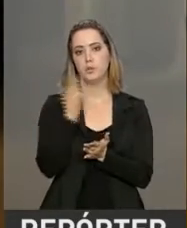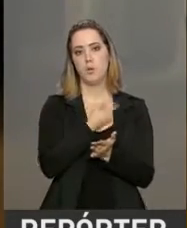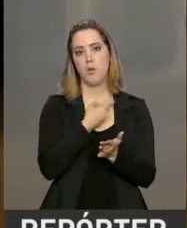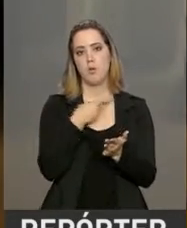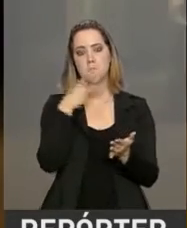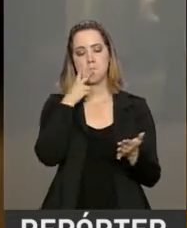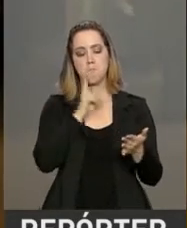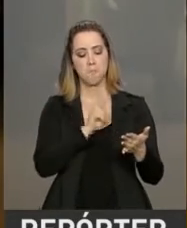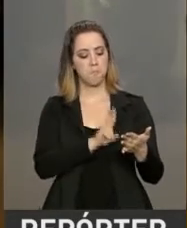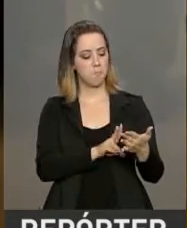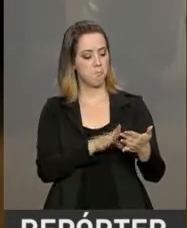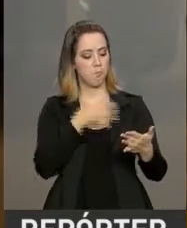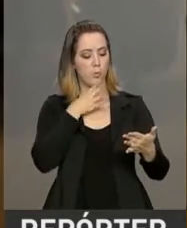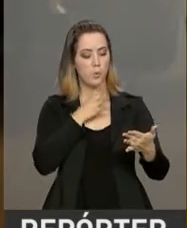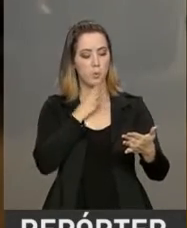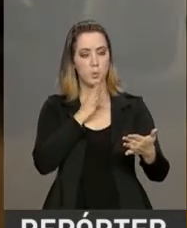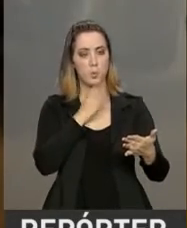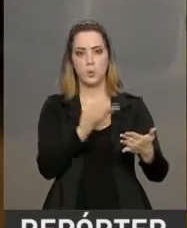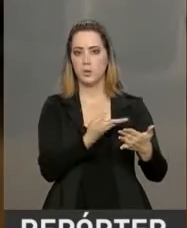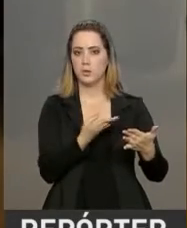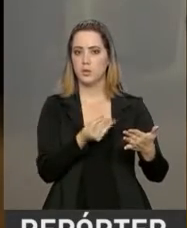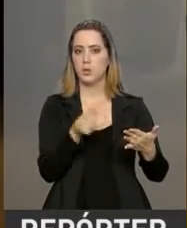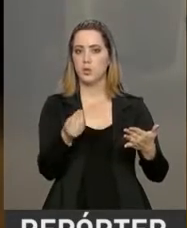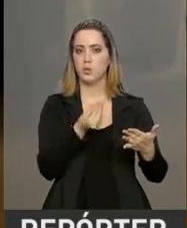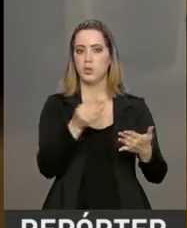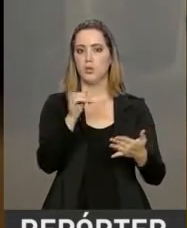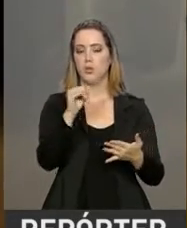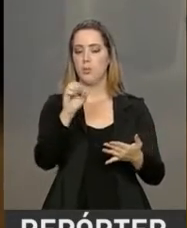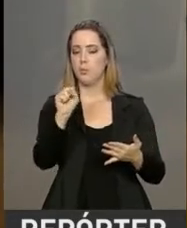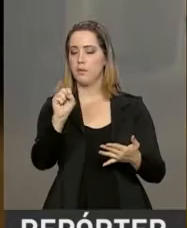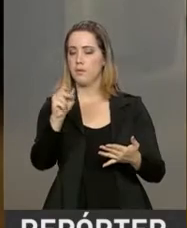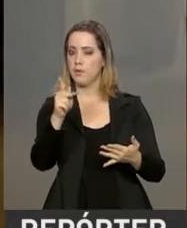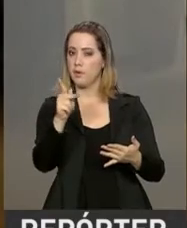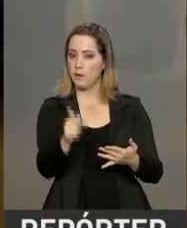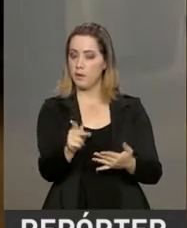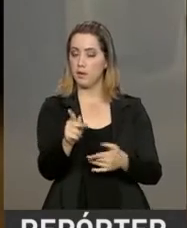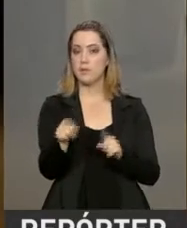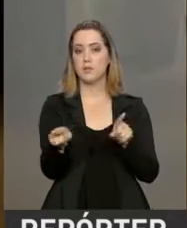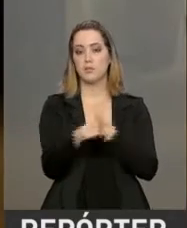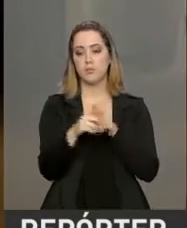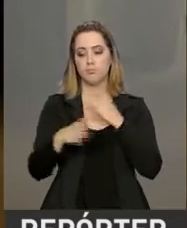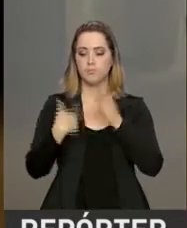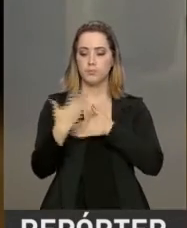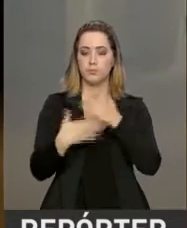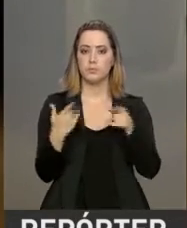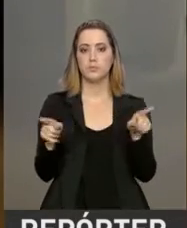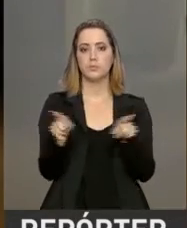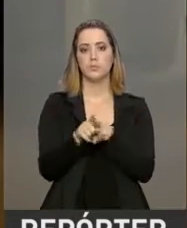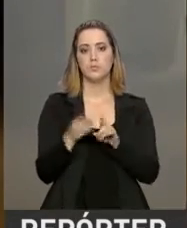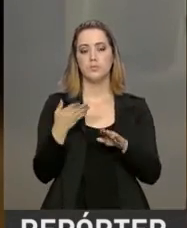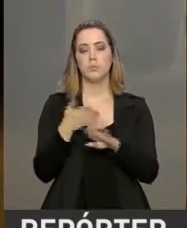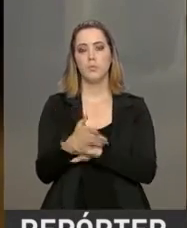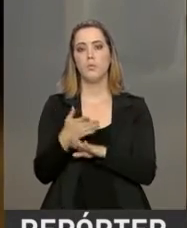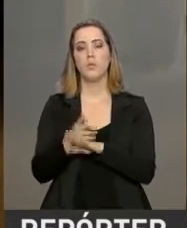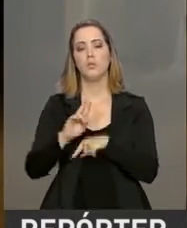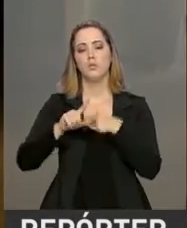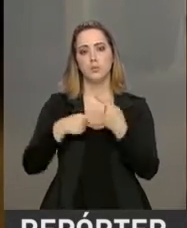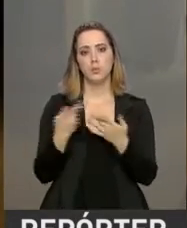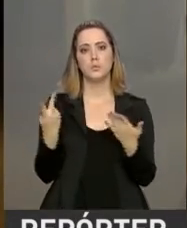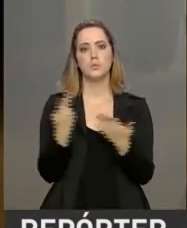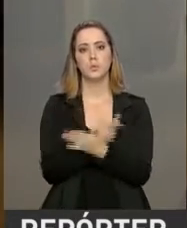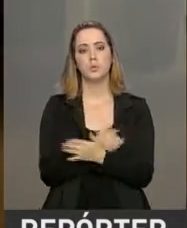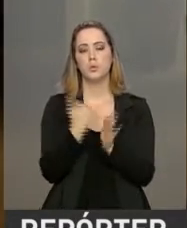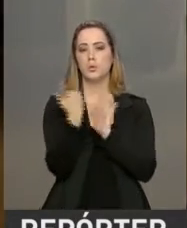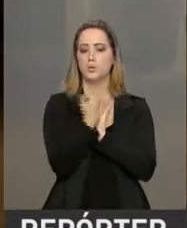mais amiudada aquilo que a Fiesp, por intermédio do SESI e do SENAI, vem desenvolvendo nessa matéria e, eventualmente, vamos avançar para a realização